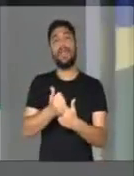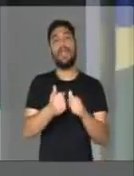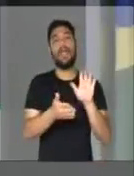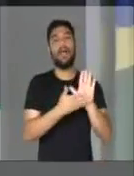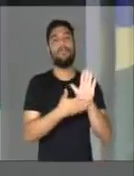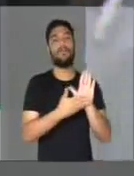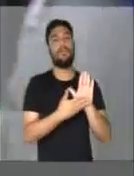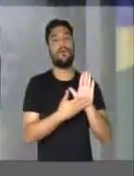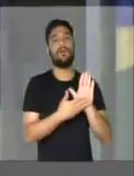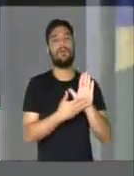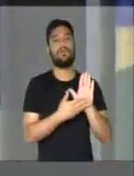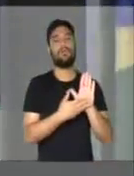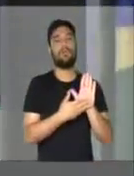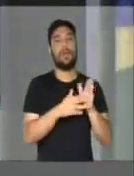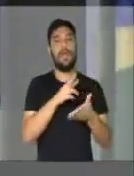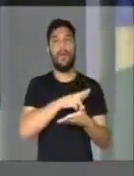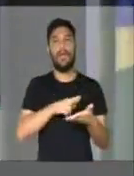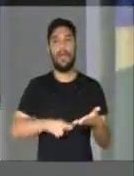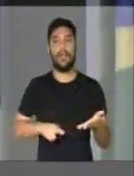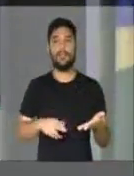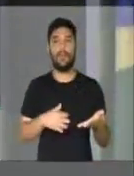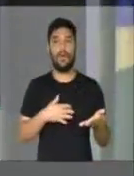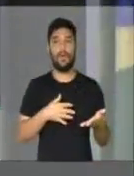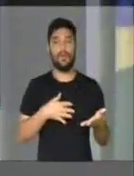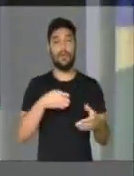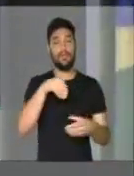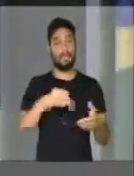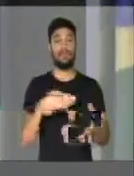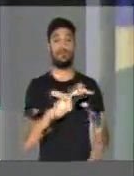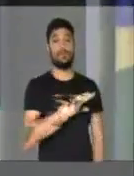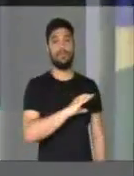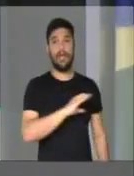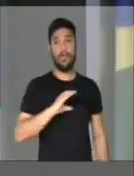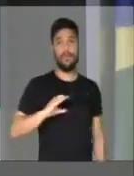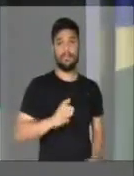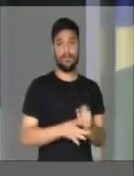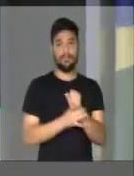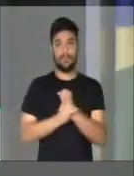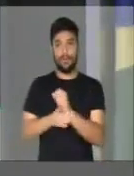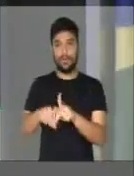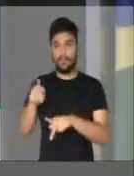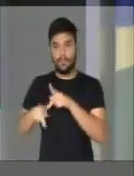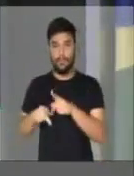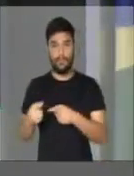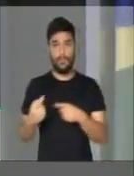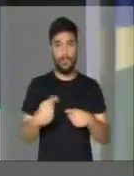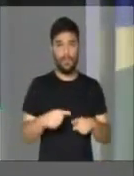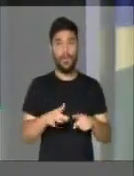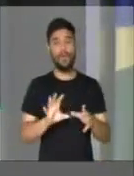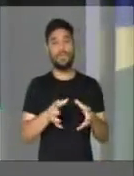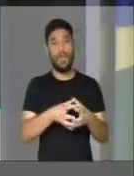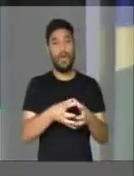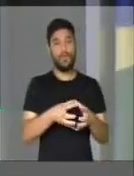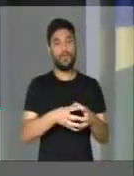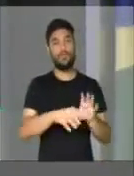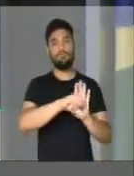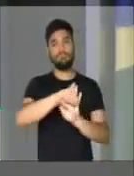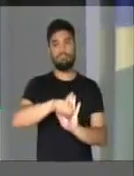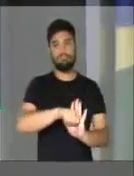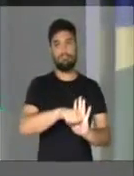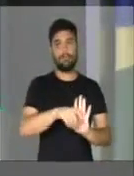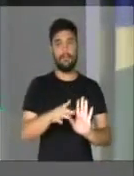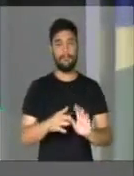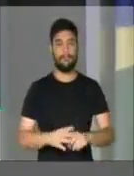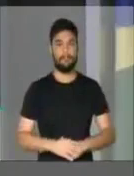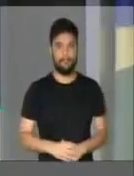o parecer que foi apresentado na Comissão de Segurança Pública e Combate ao Crime